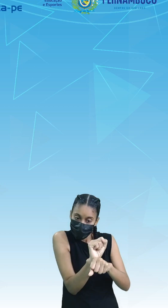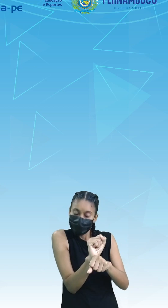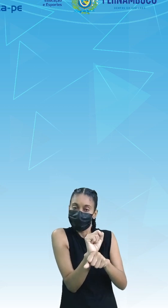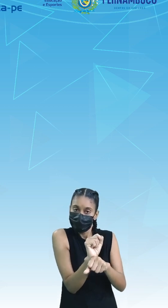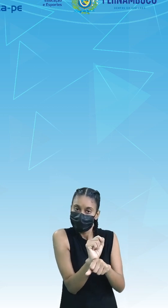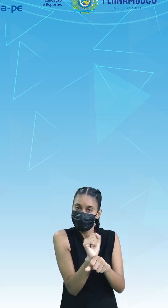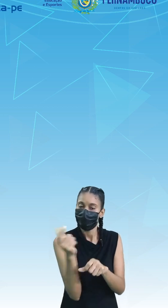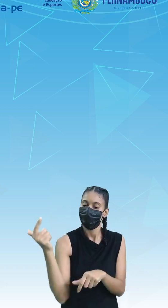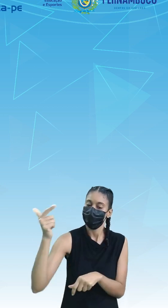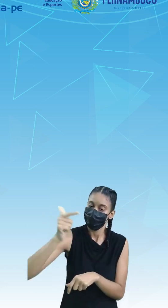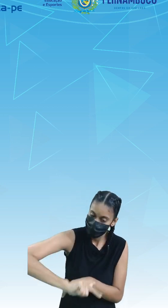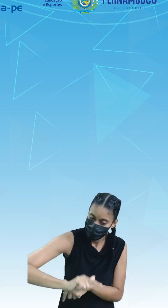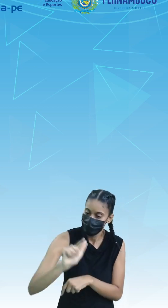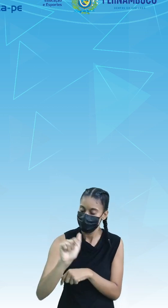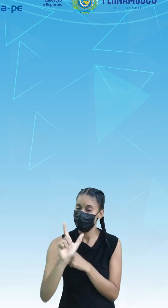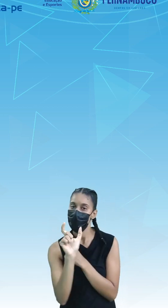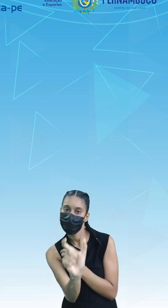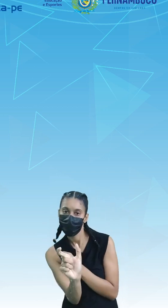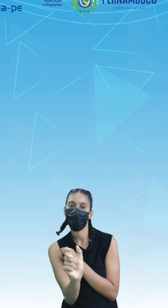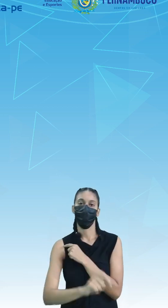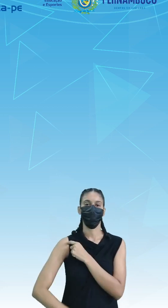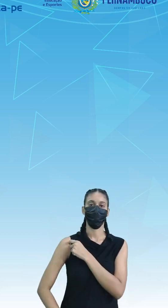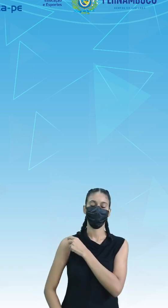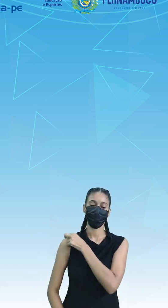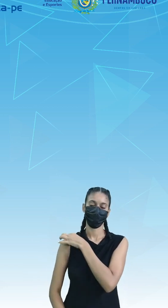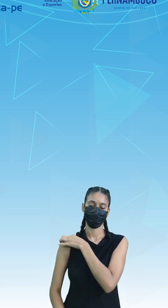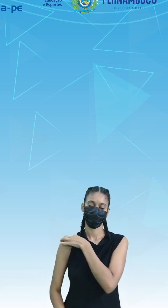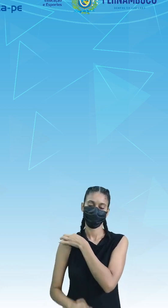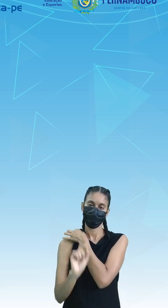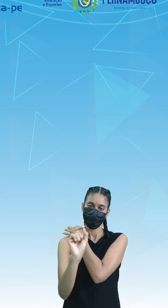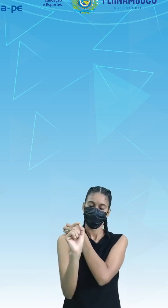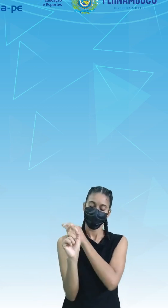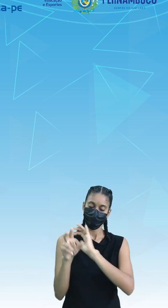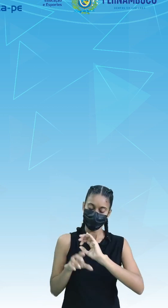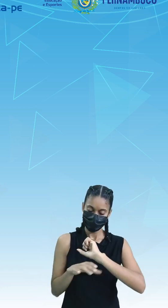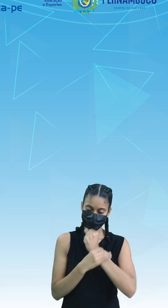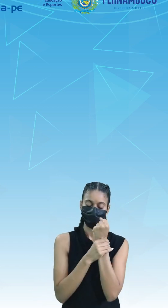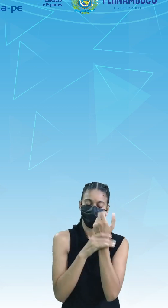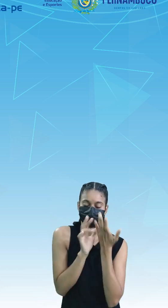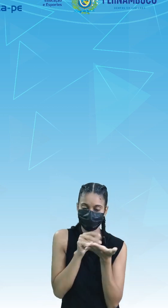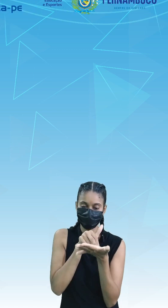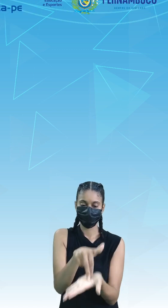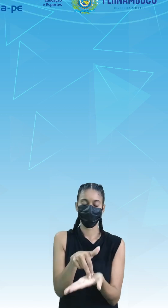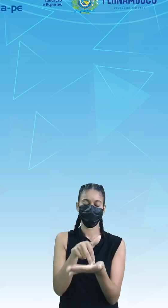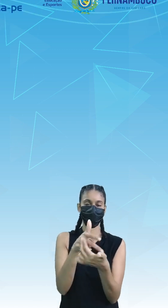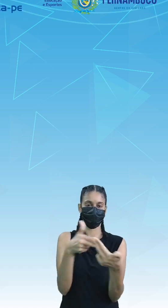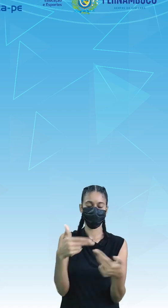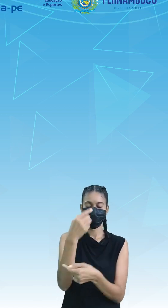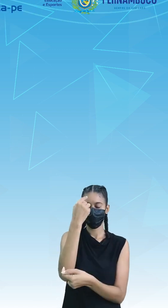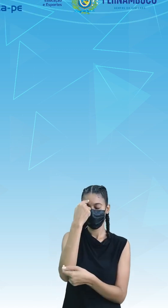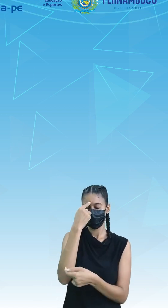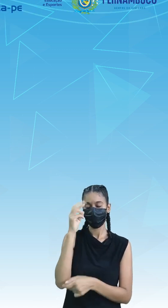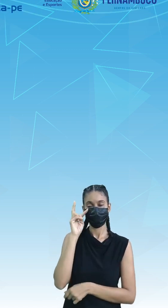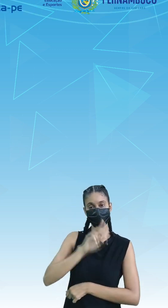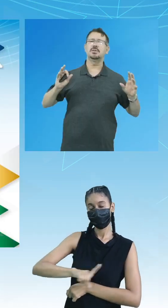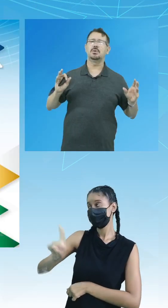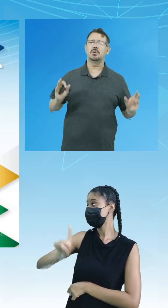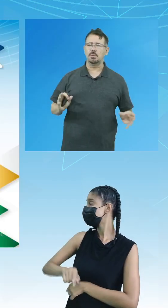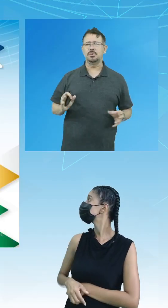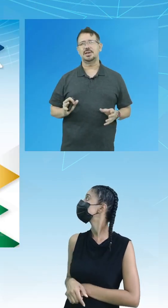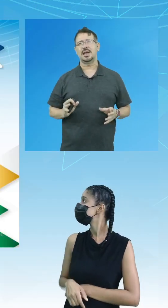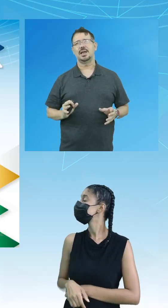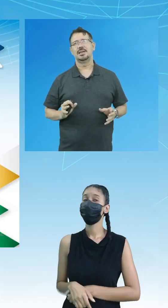ou repete de propósito uma palavra, é para reforçar uma ideia. Veja só na tela, como